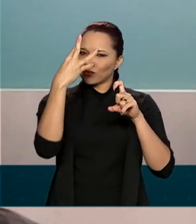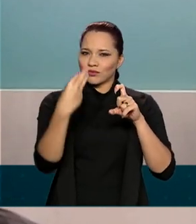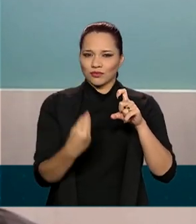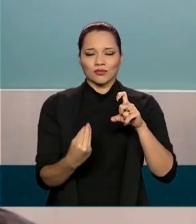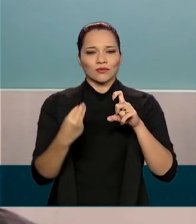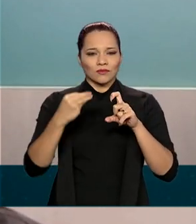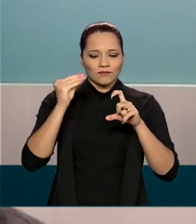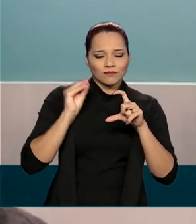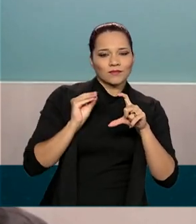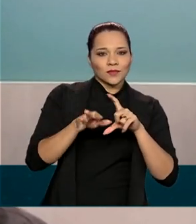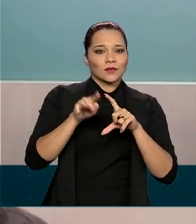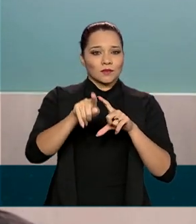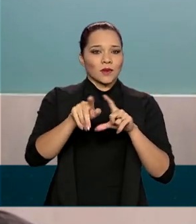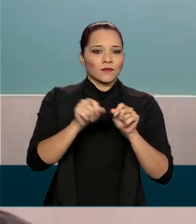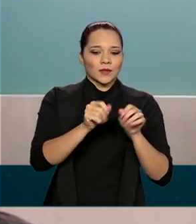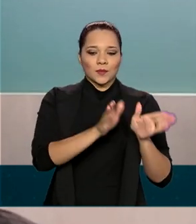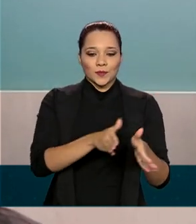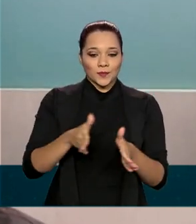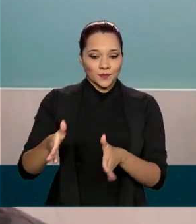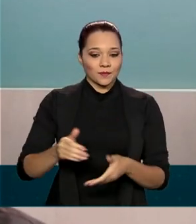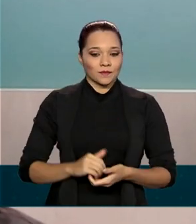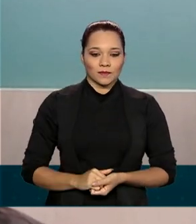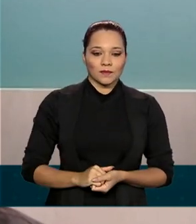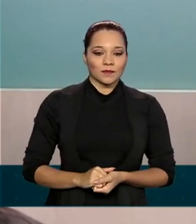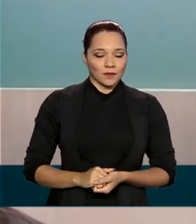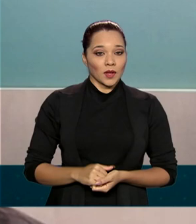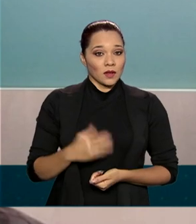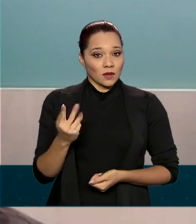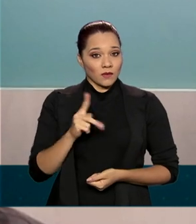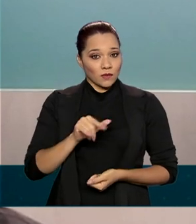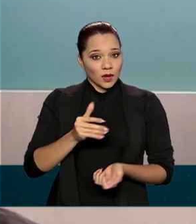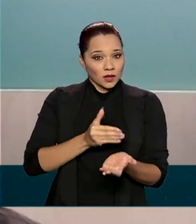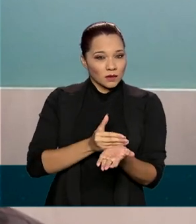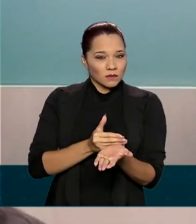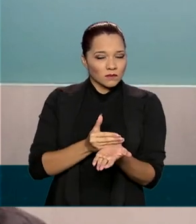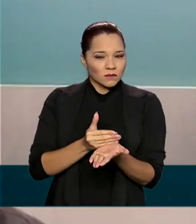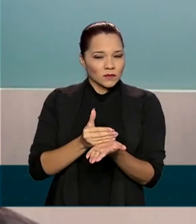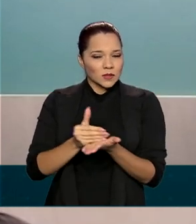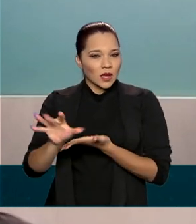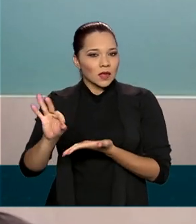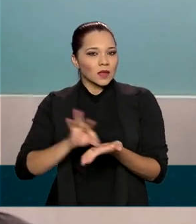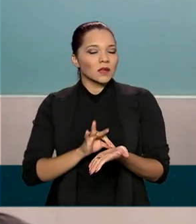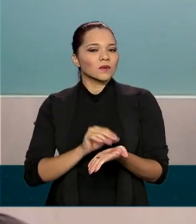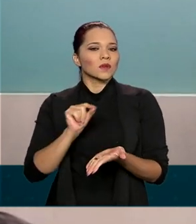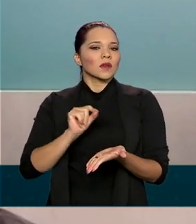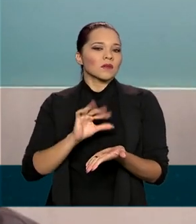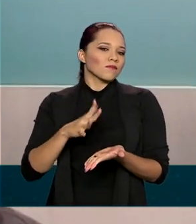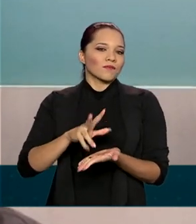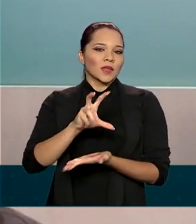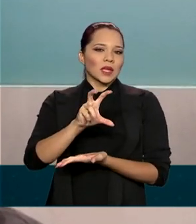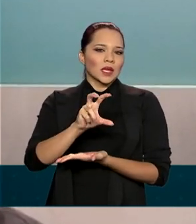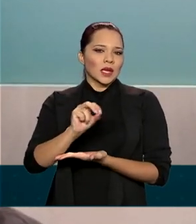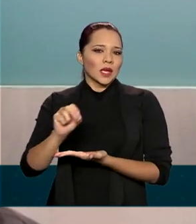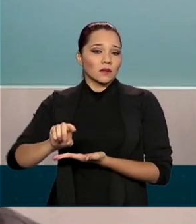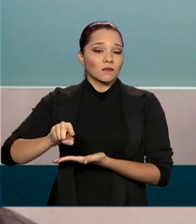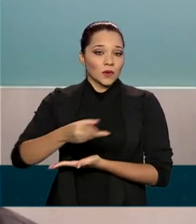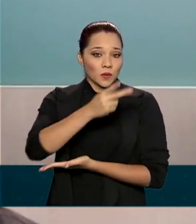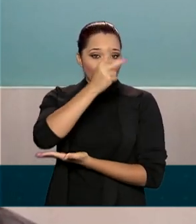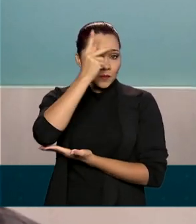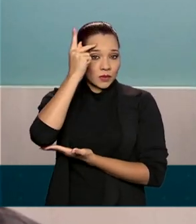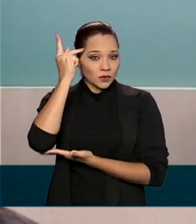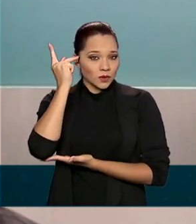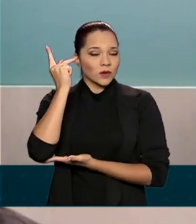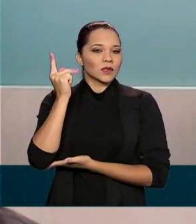para a realização do procedimento. Serão inicialmente cadastradas cerca de 500 mil pessoas que